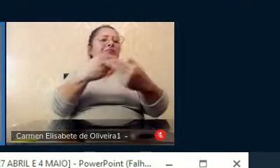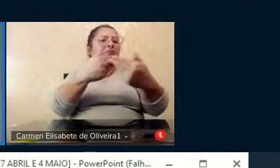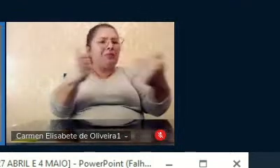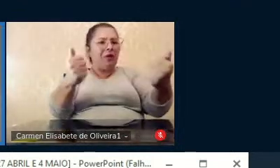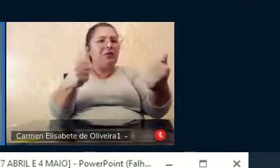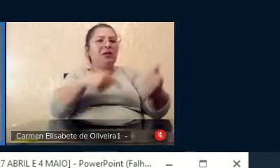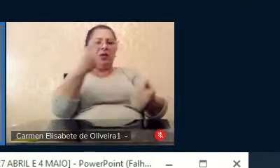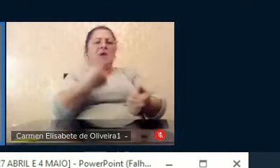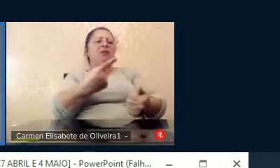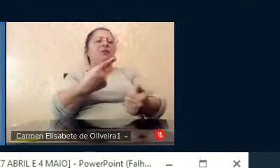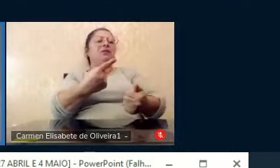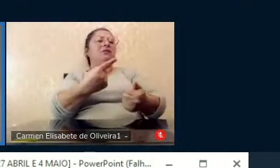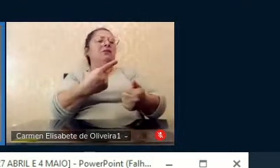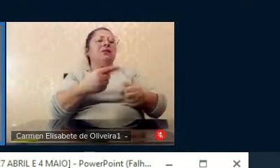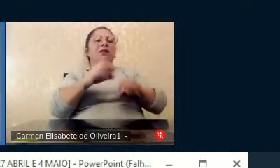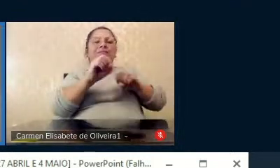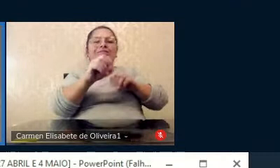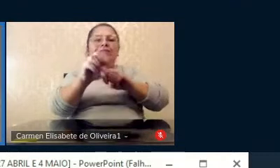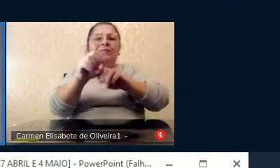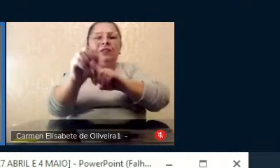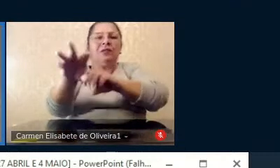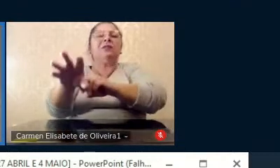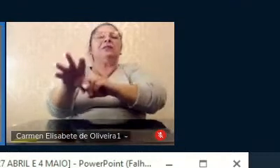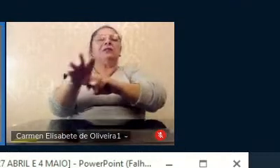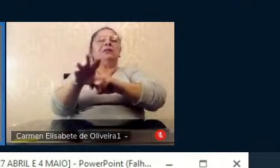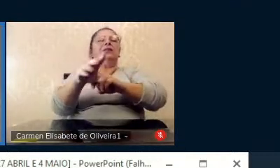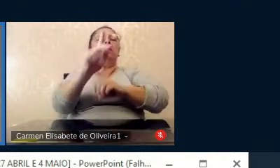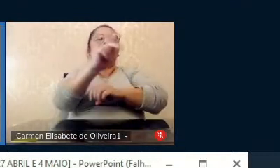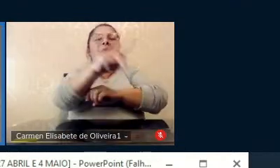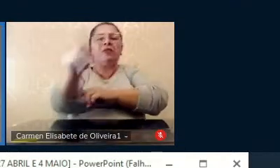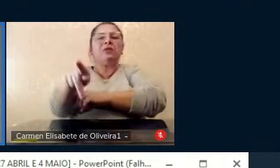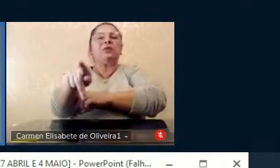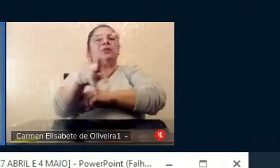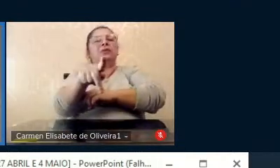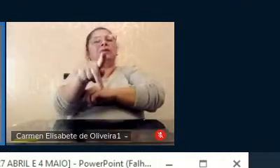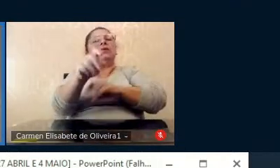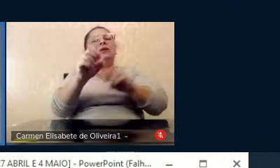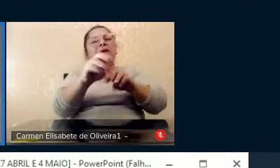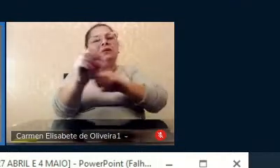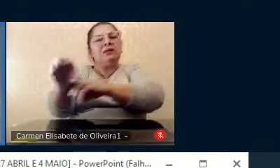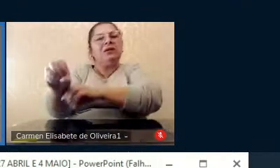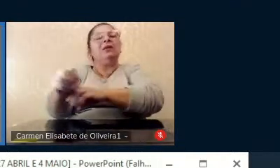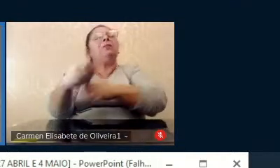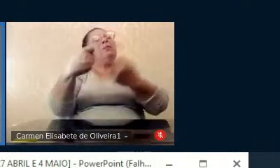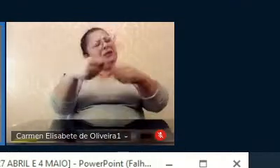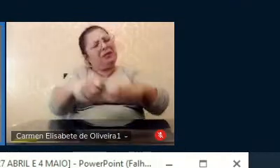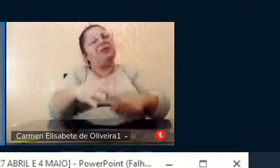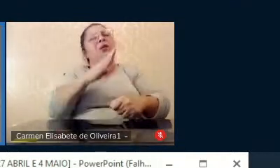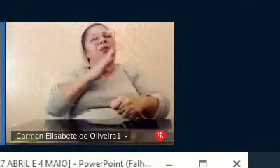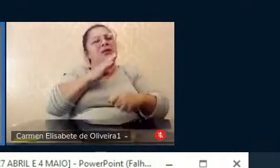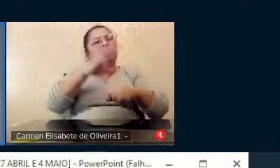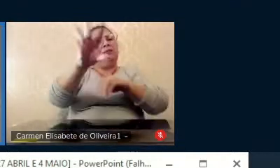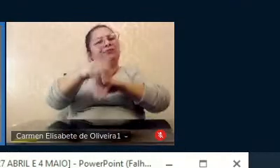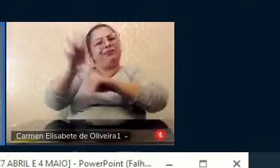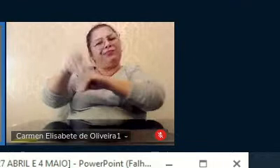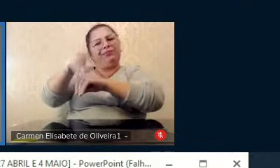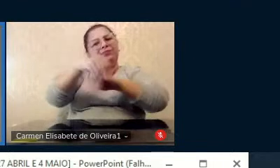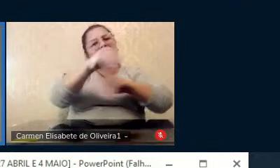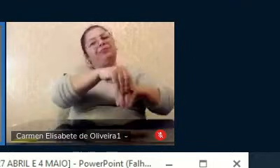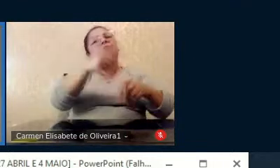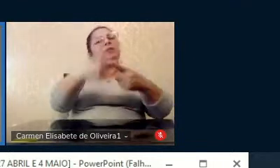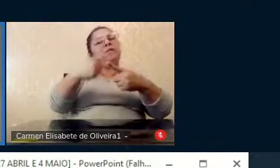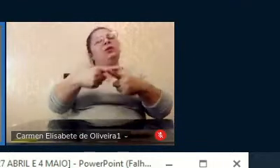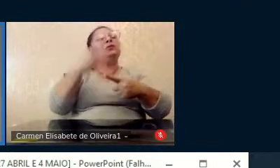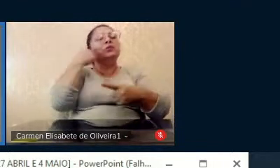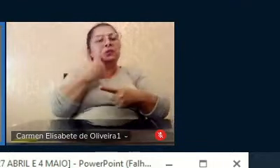como formadores de professores formadores, né, precisamos ter conhecimento, porque os surdos estão em todos